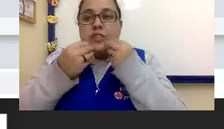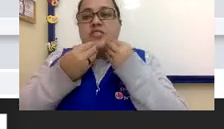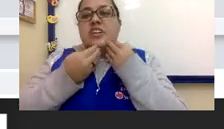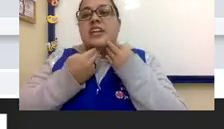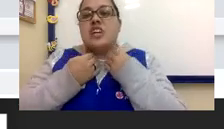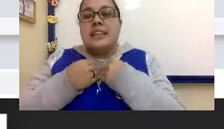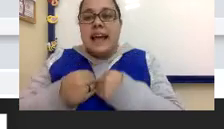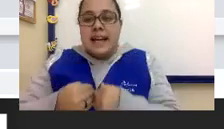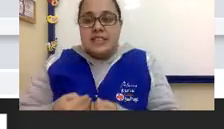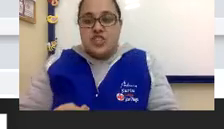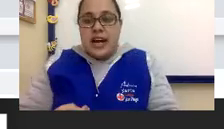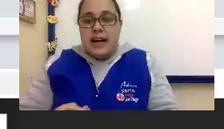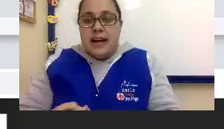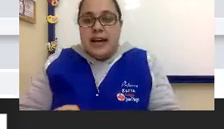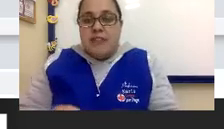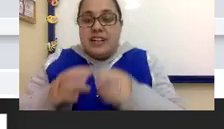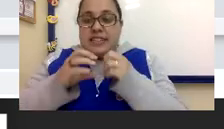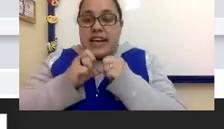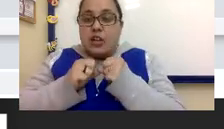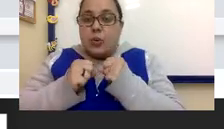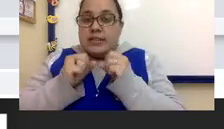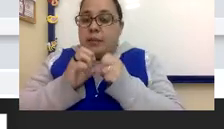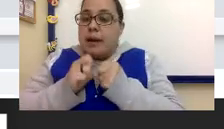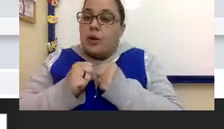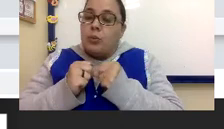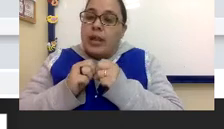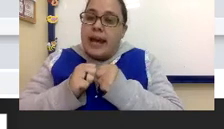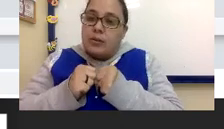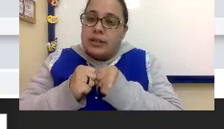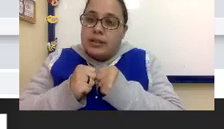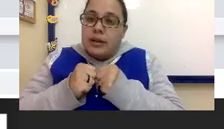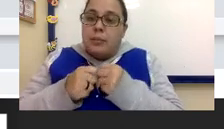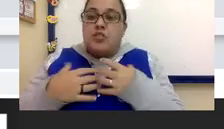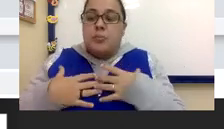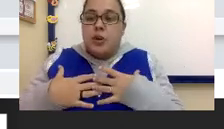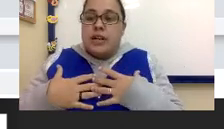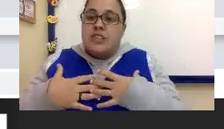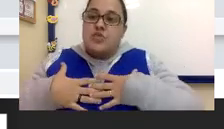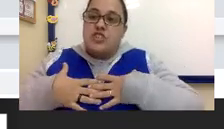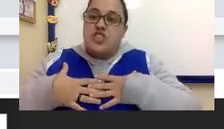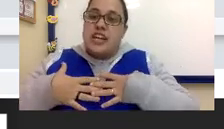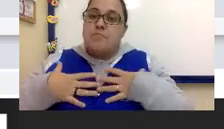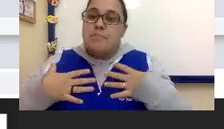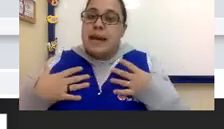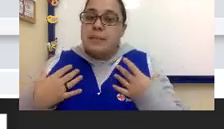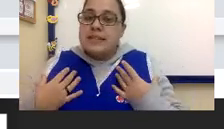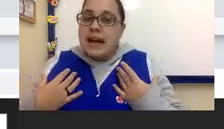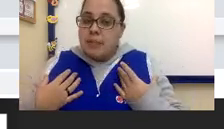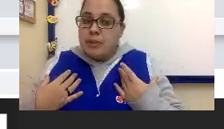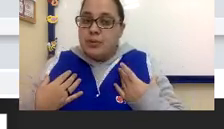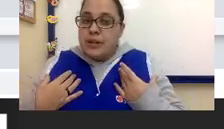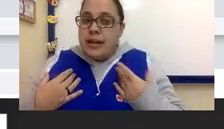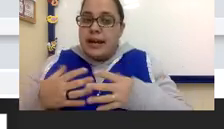meu Doritos e ele já desce, fazendo essa macromolécula, meu organismo já digere bem